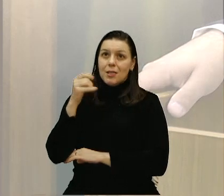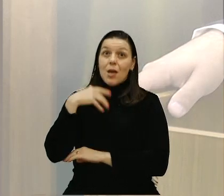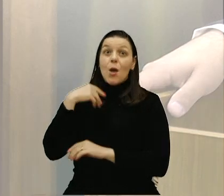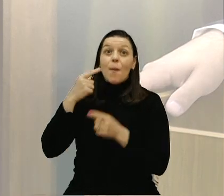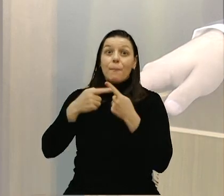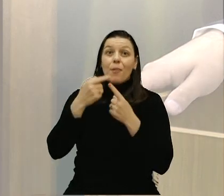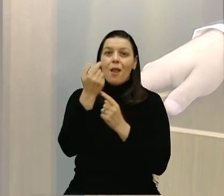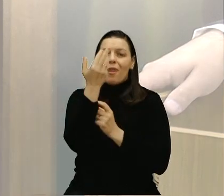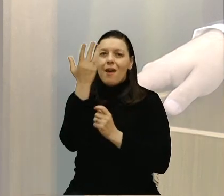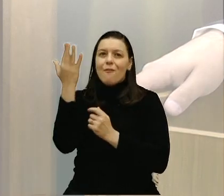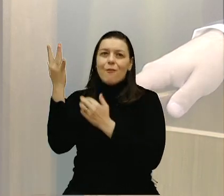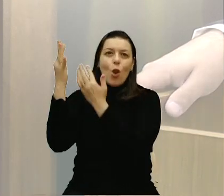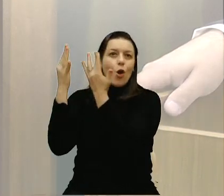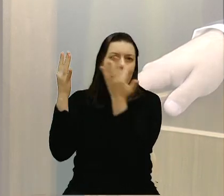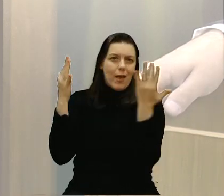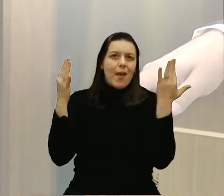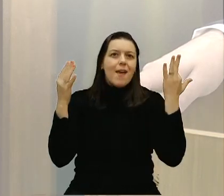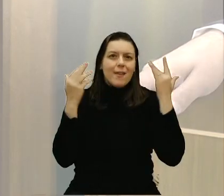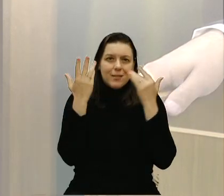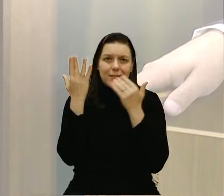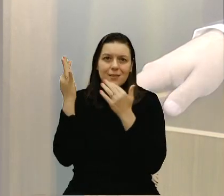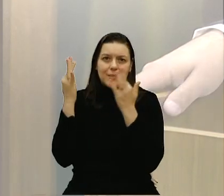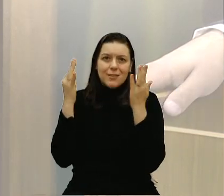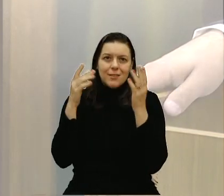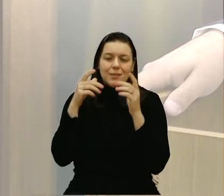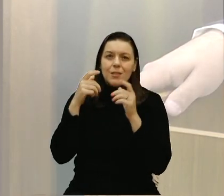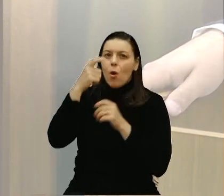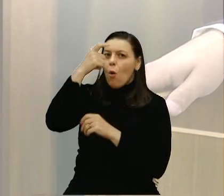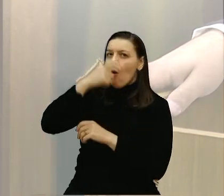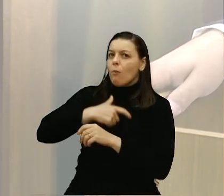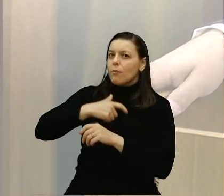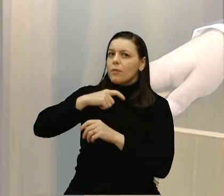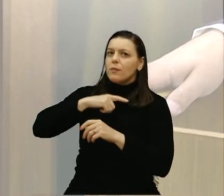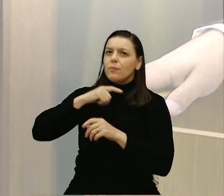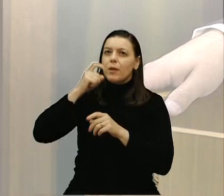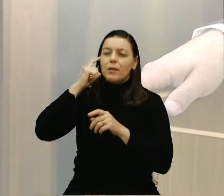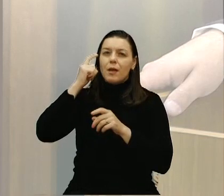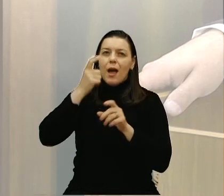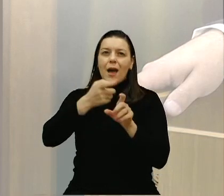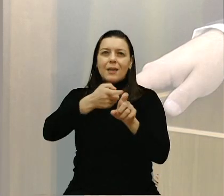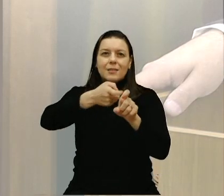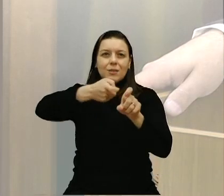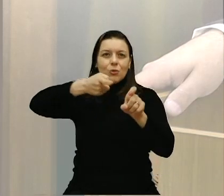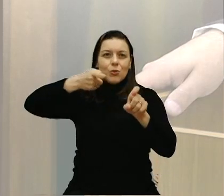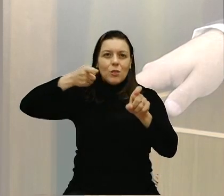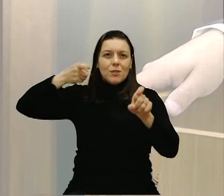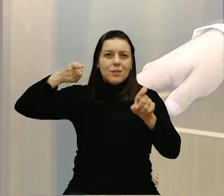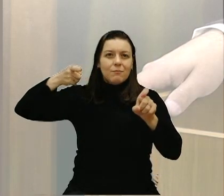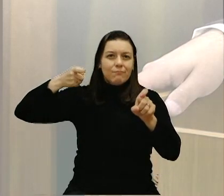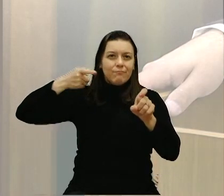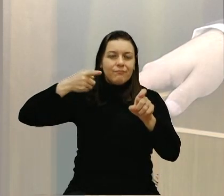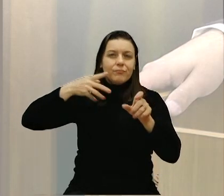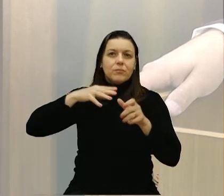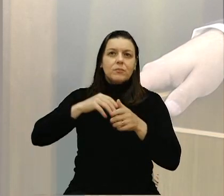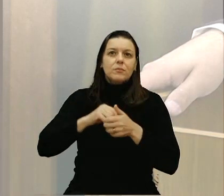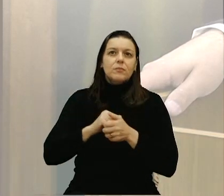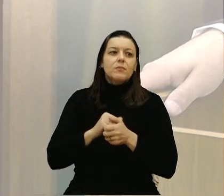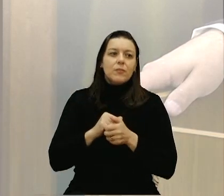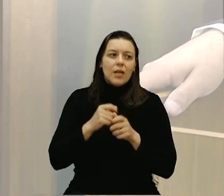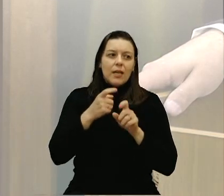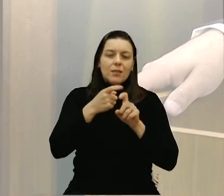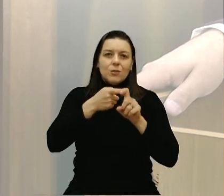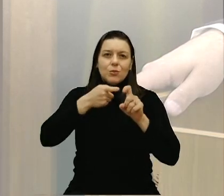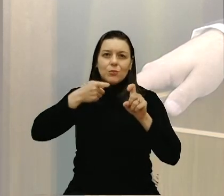floresta e trazendo para a Umbanda e pensando no caboclo, o índio, que muitas vezes tem a flecha só, né? E